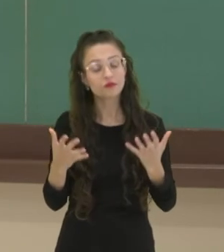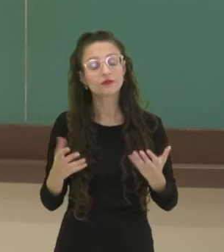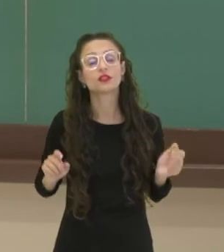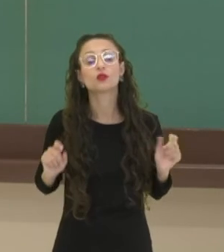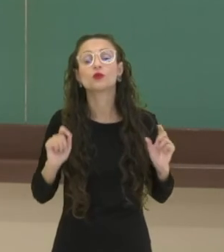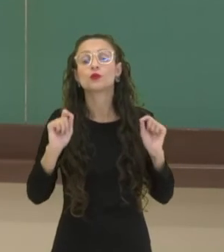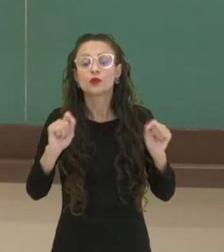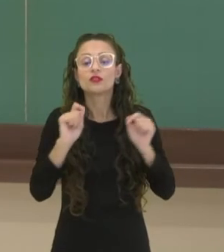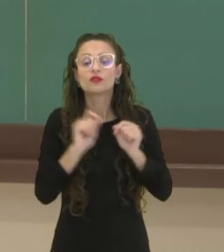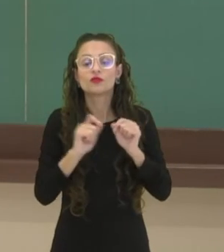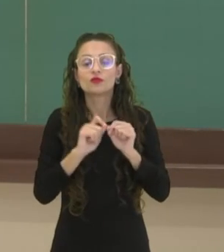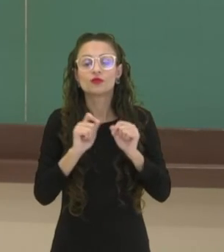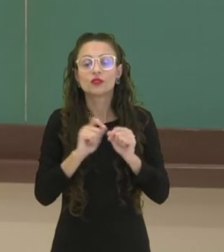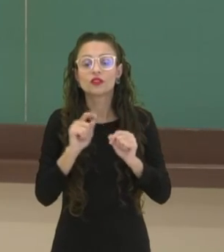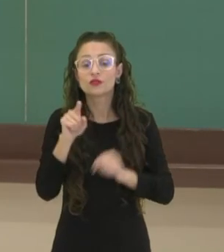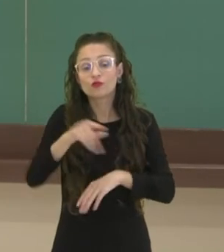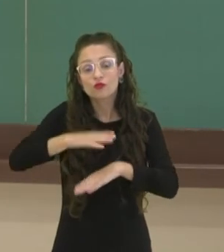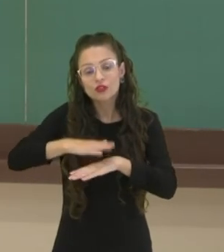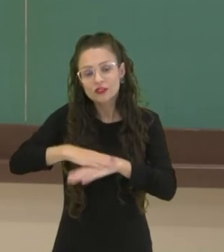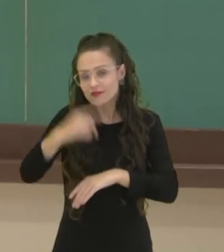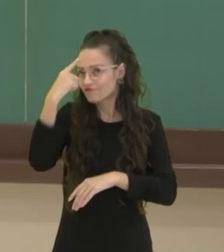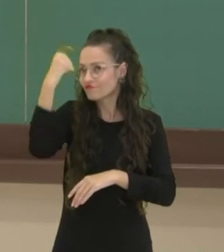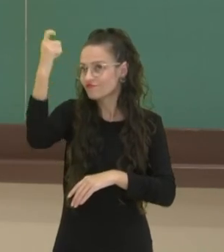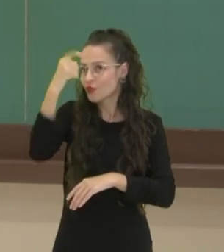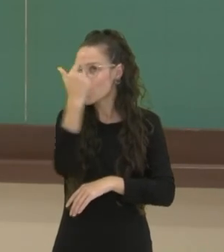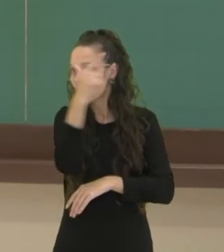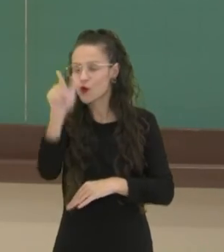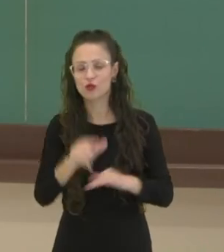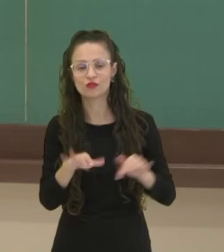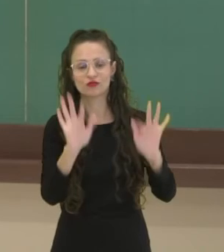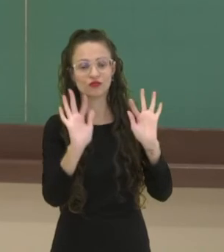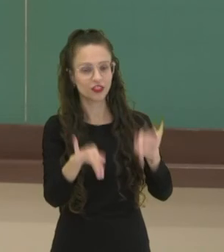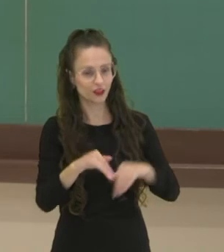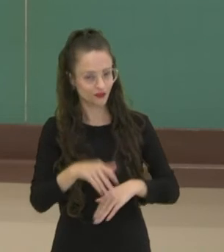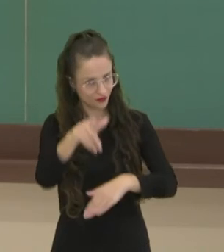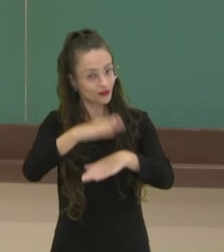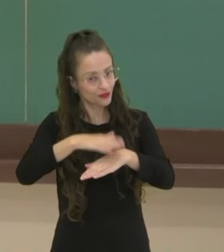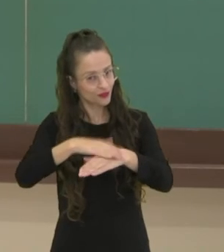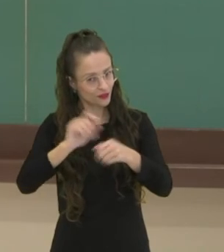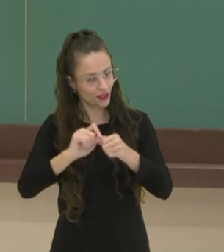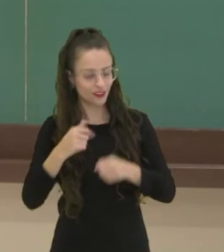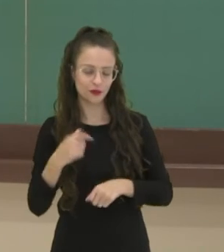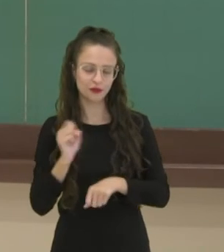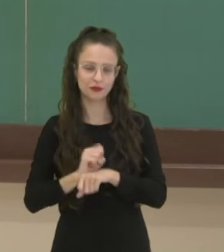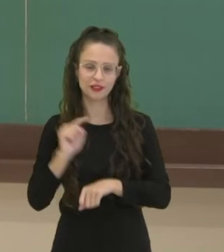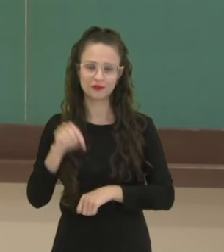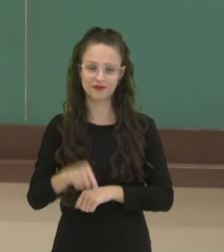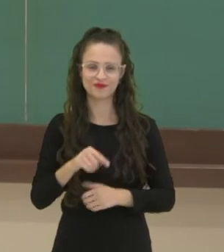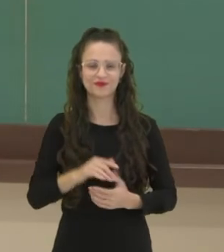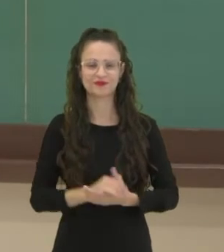vai fazer? Você vai criar um outro final para eles. Faz aí, que eu te aguardo aqui.